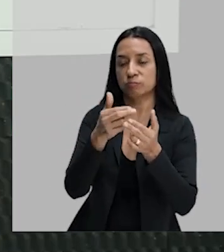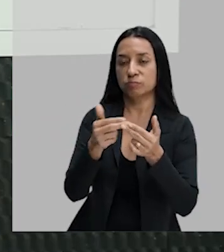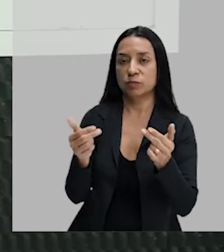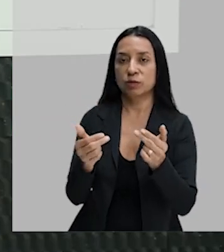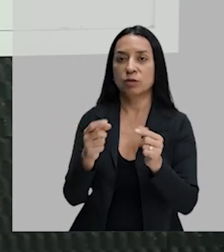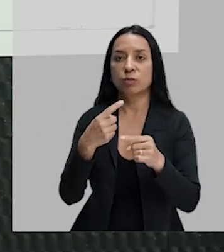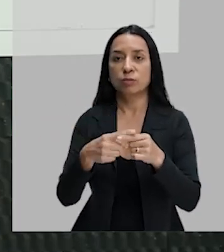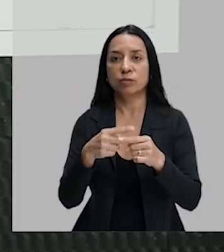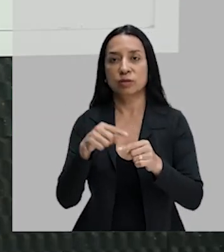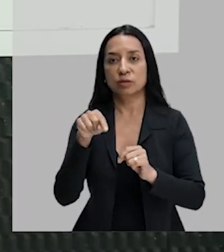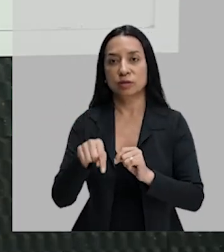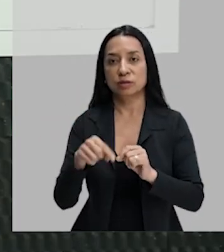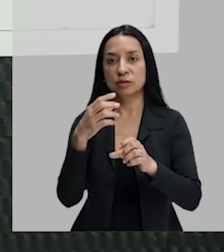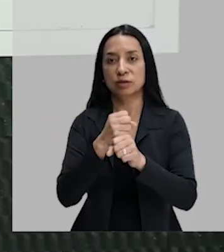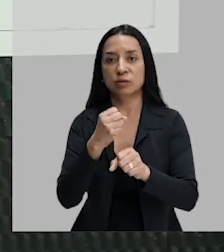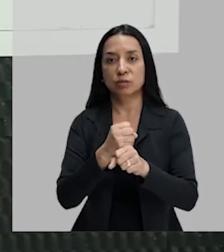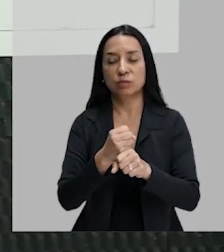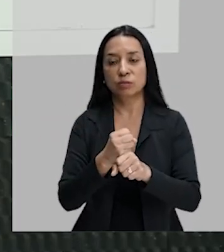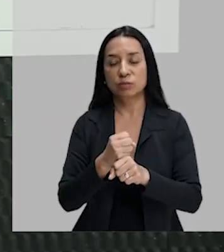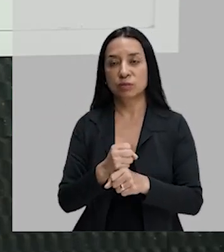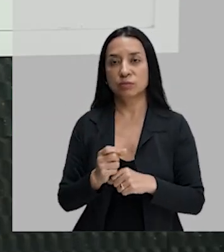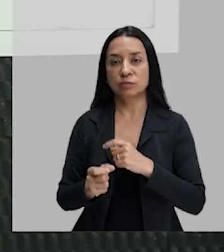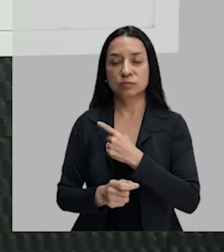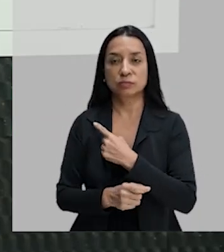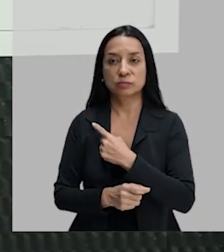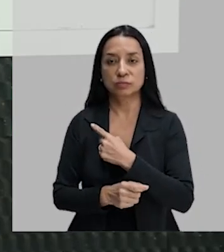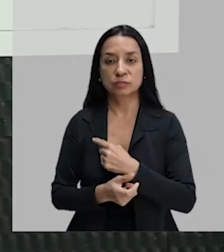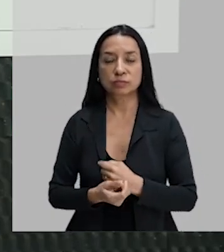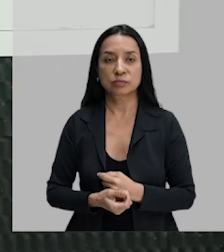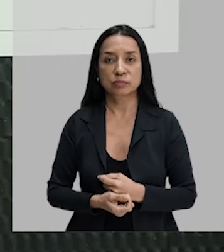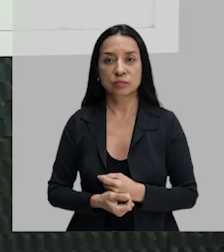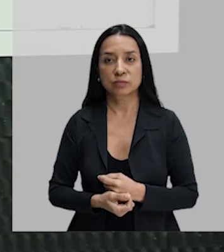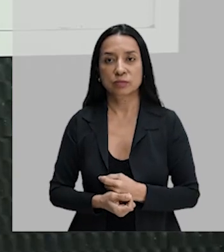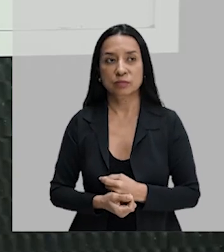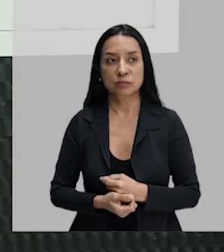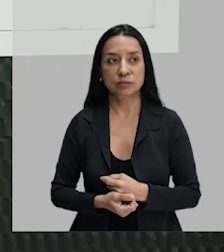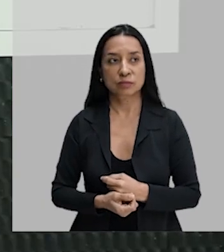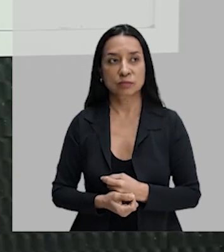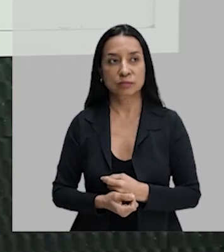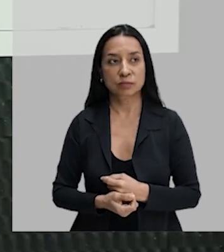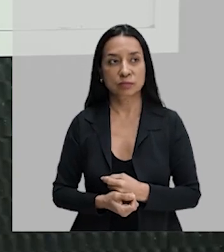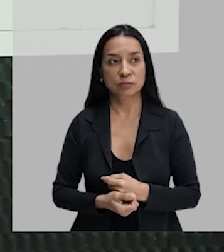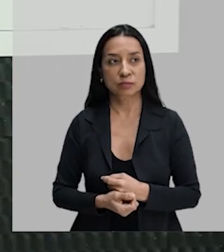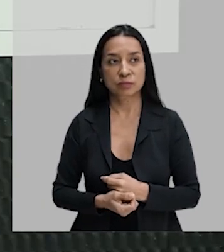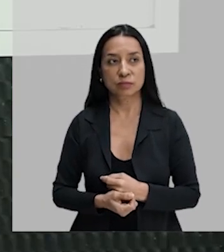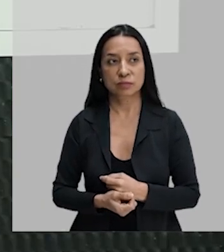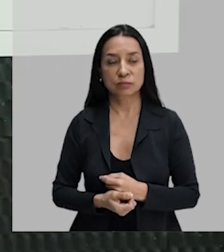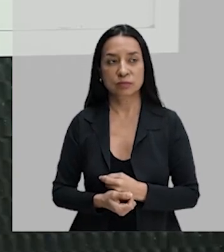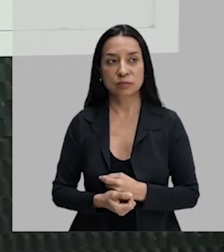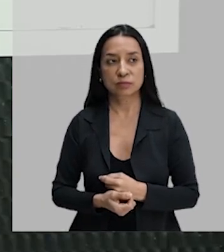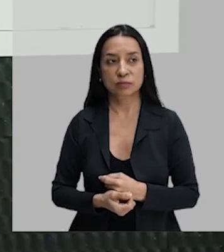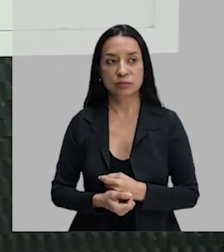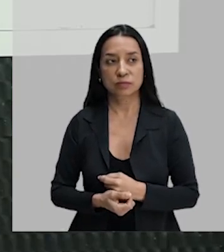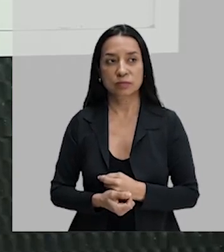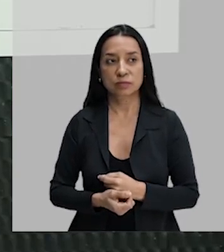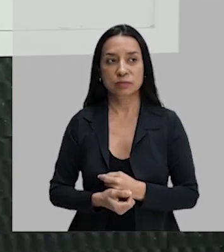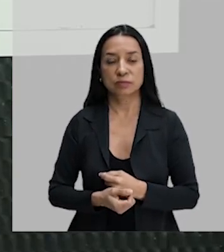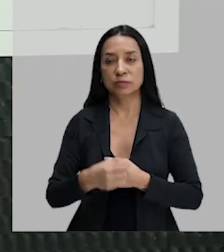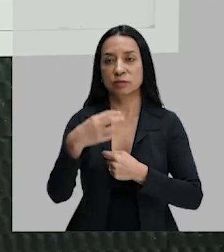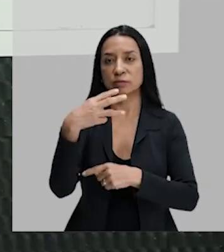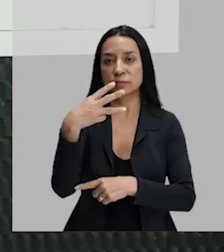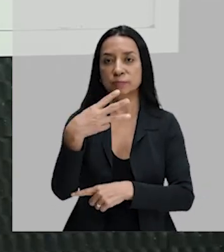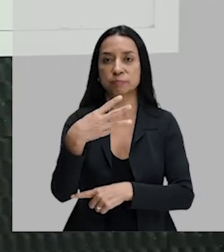nessa etapa a gente calcula o menor complementar então eu eliminei aqui a linha a linha é a coluna sobrou